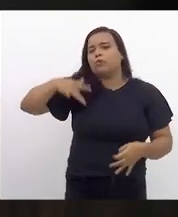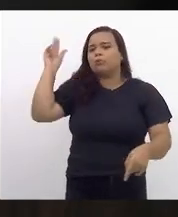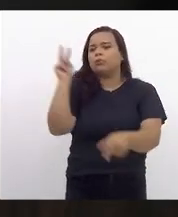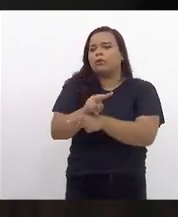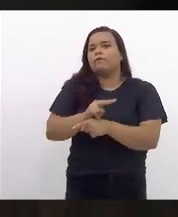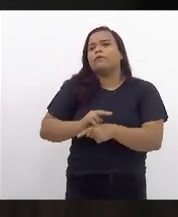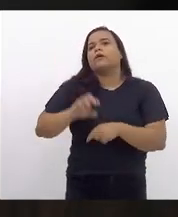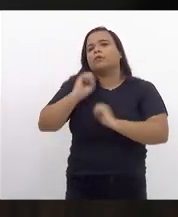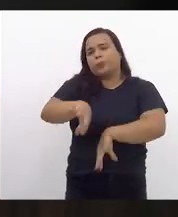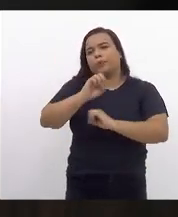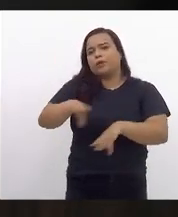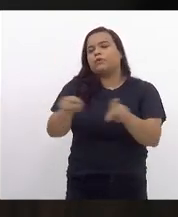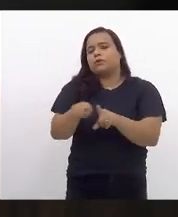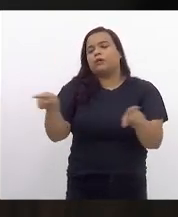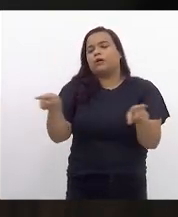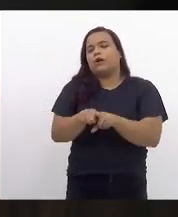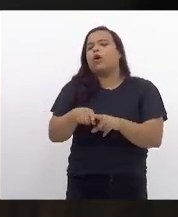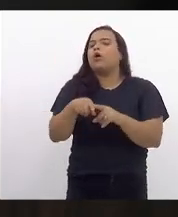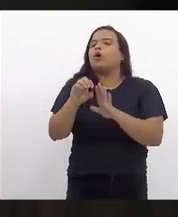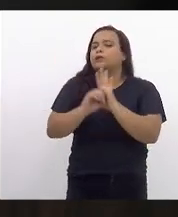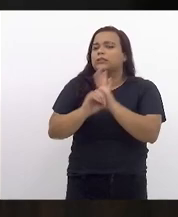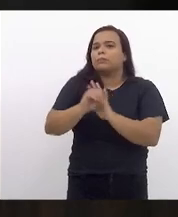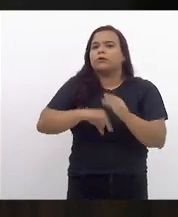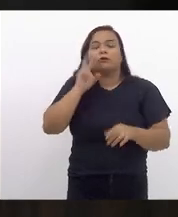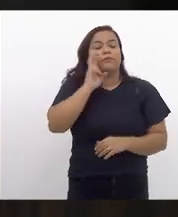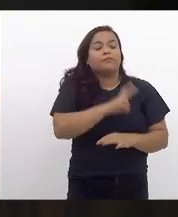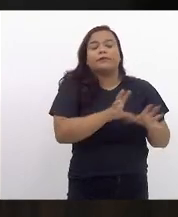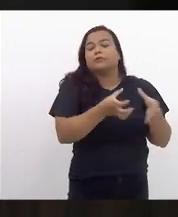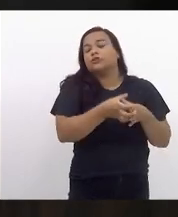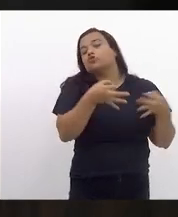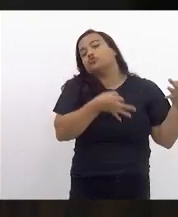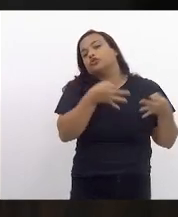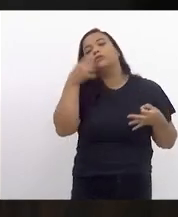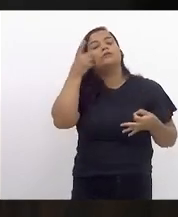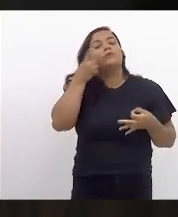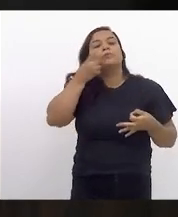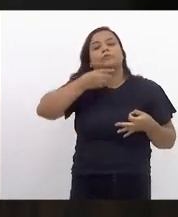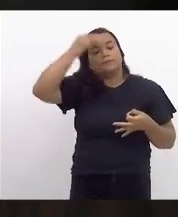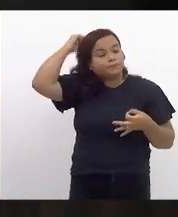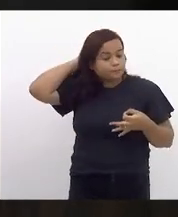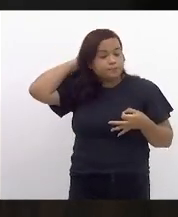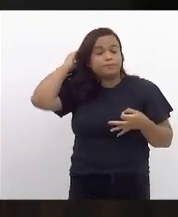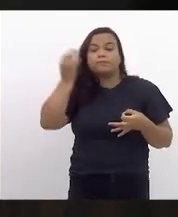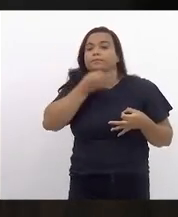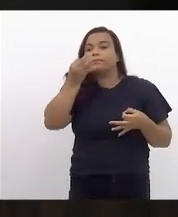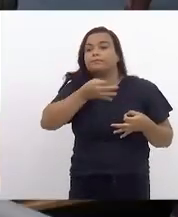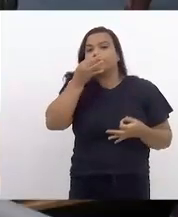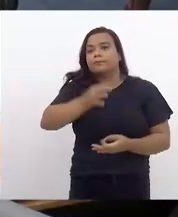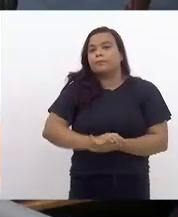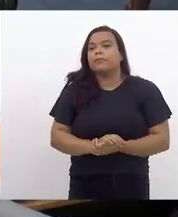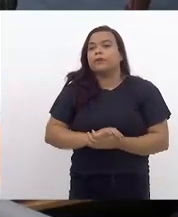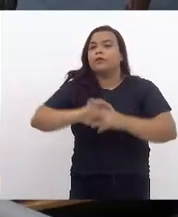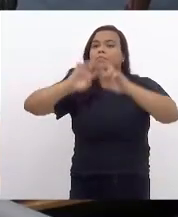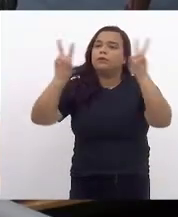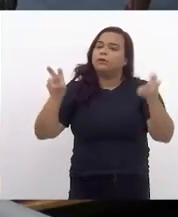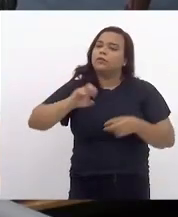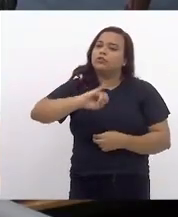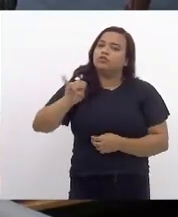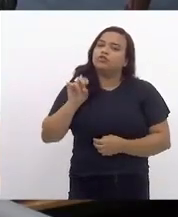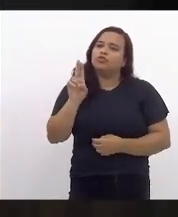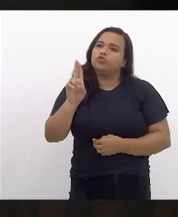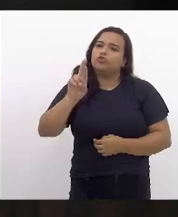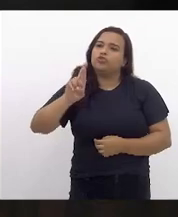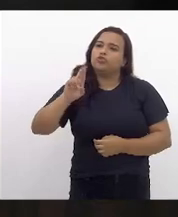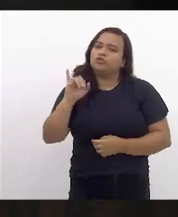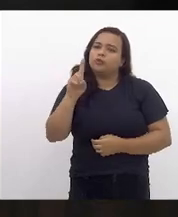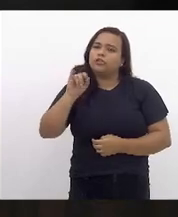emitir parecer pela Comissão de Constituição e Justiça, deputado Márcio Pacheco. Parecer pela juridicidade. Pela Comissão